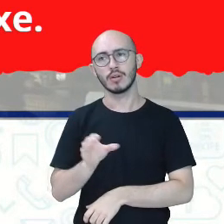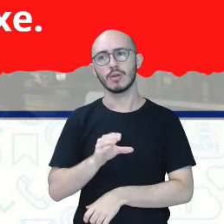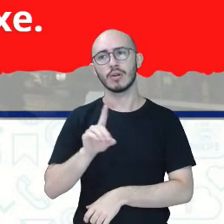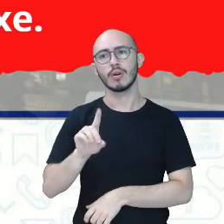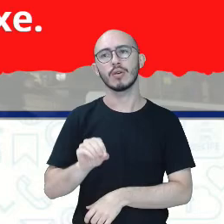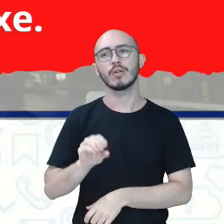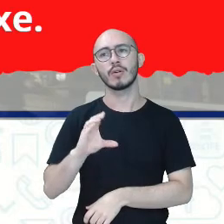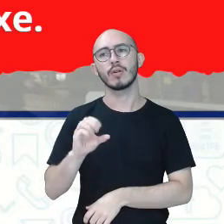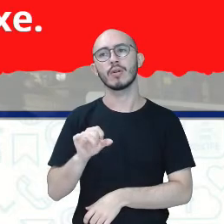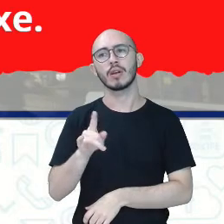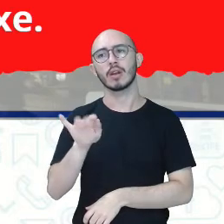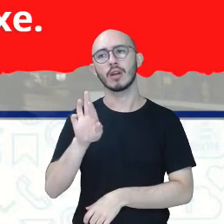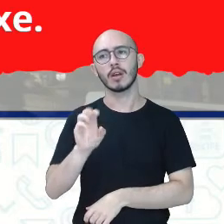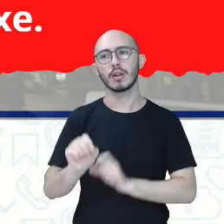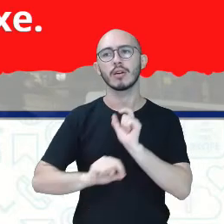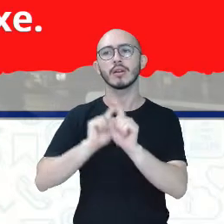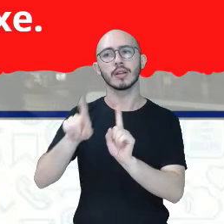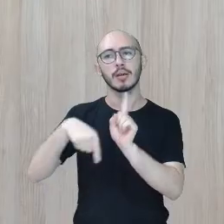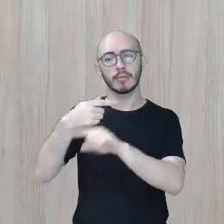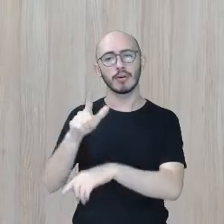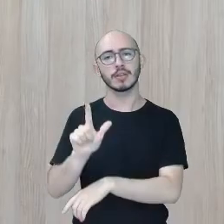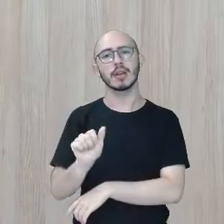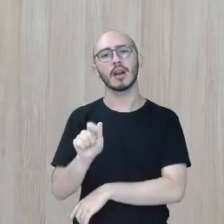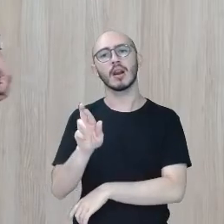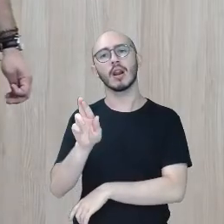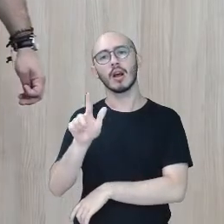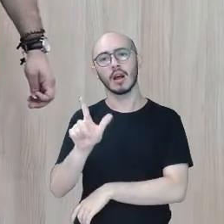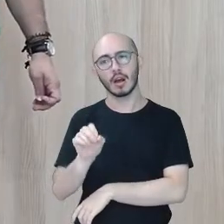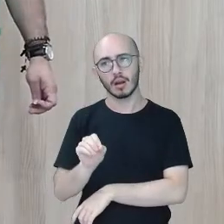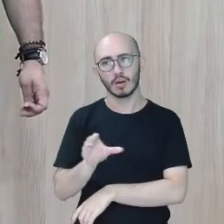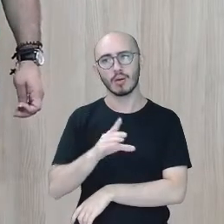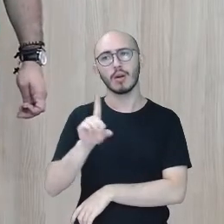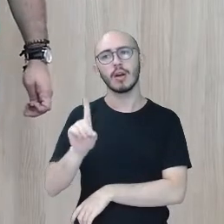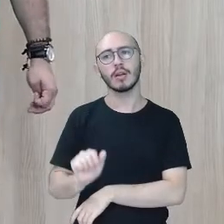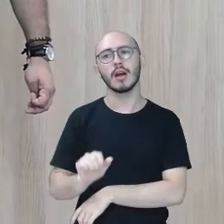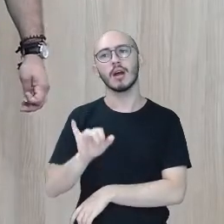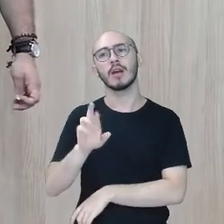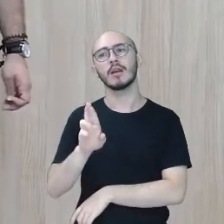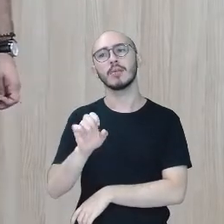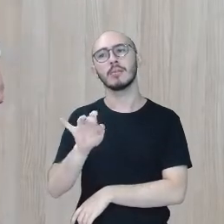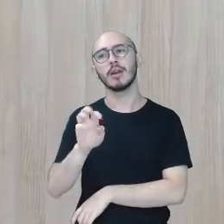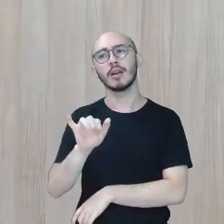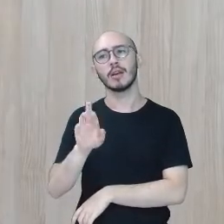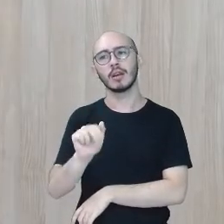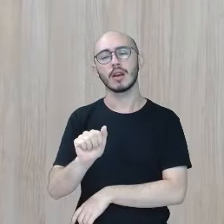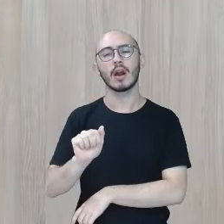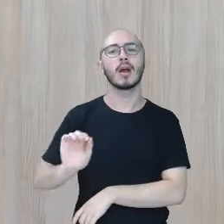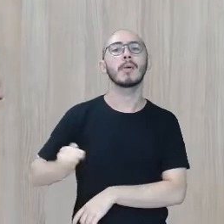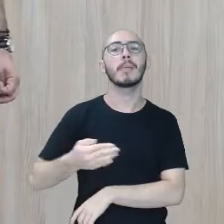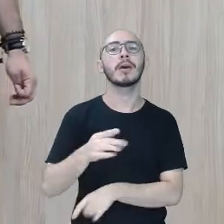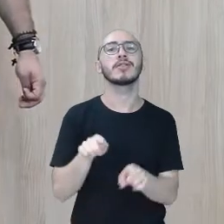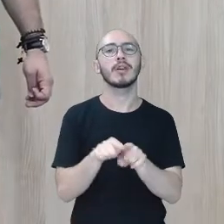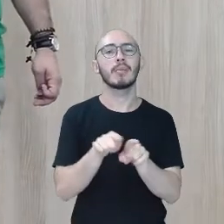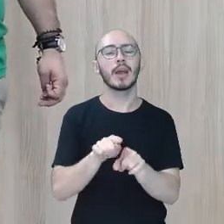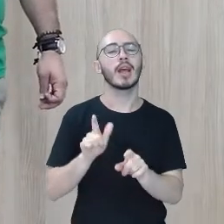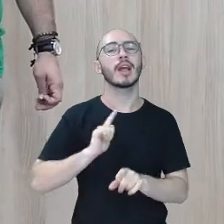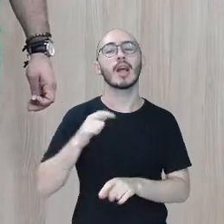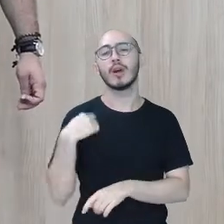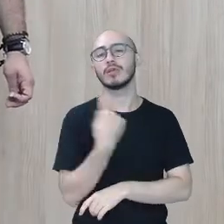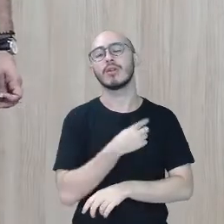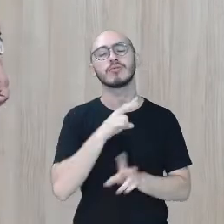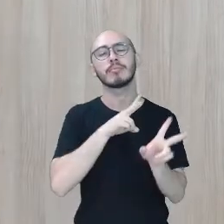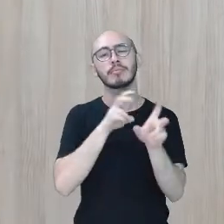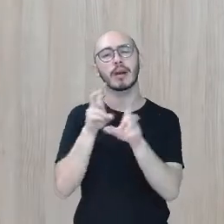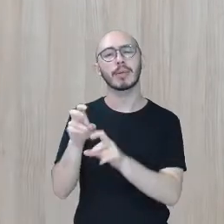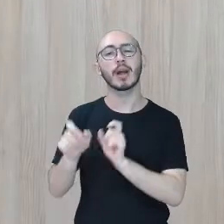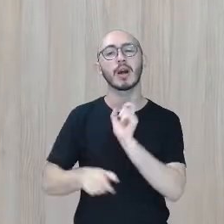da Ribeira do Peixe. Inclusive, é interessante, né, porque a gente encontra uma grande quantidade, né, de